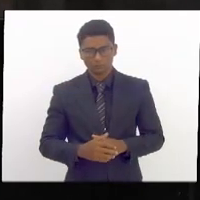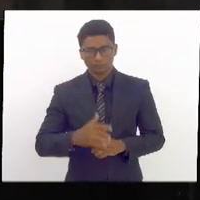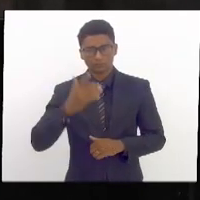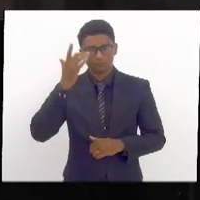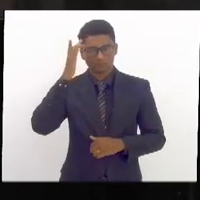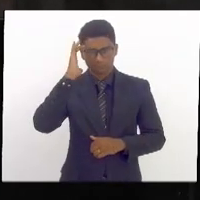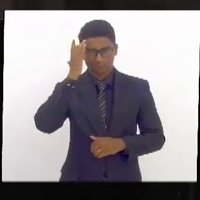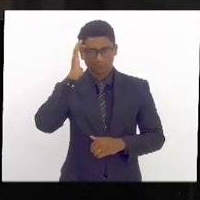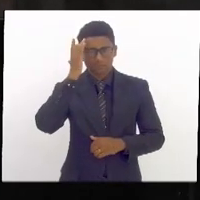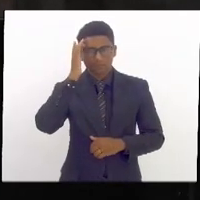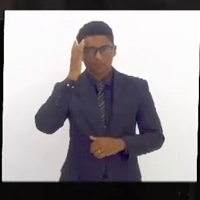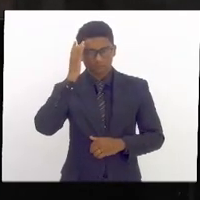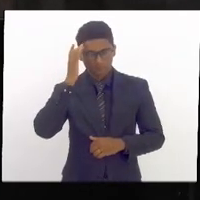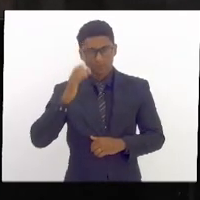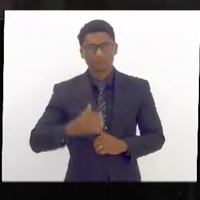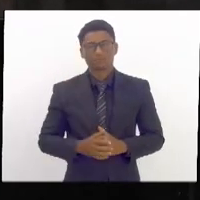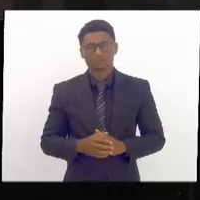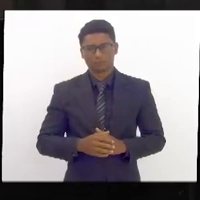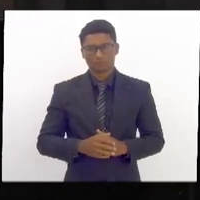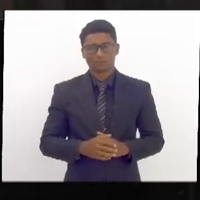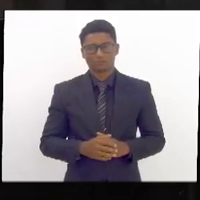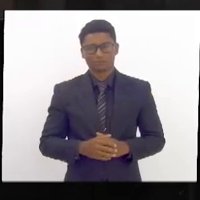argumentos apresentados